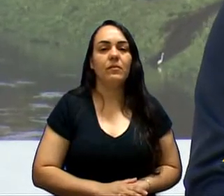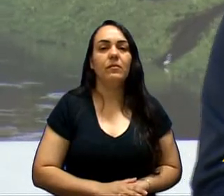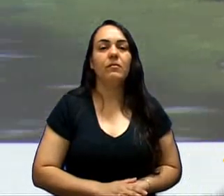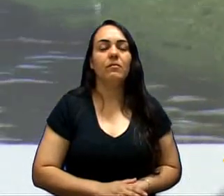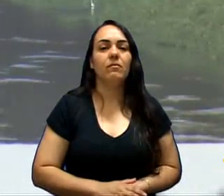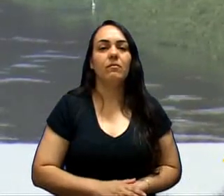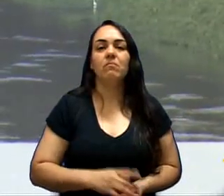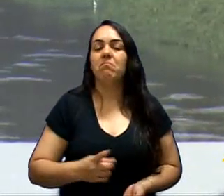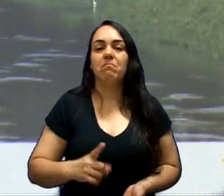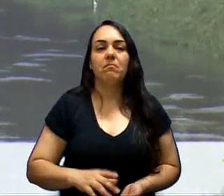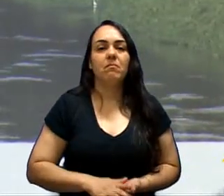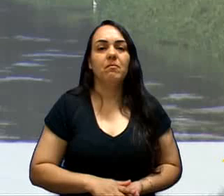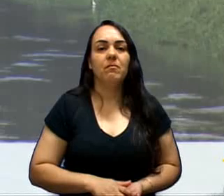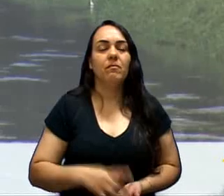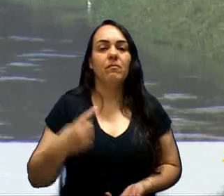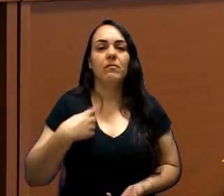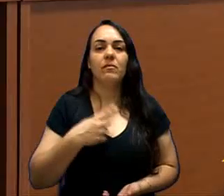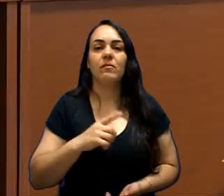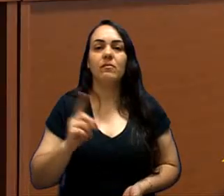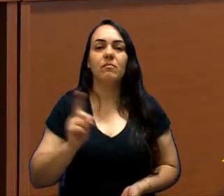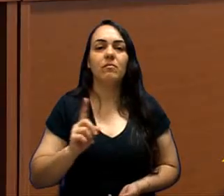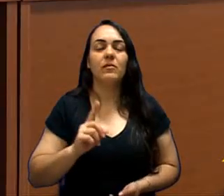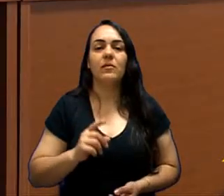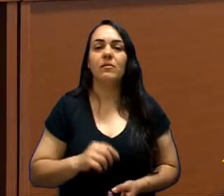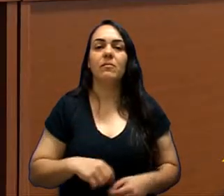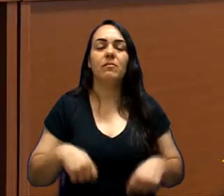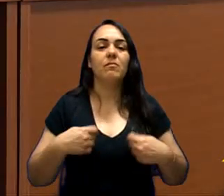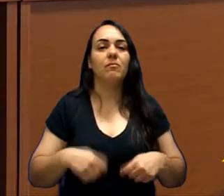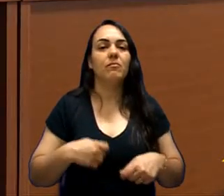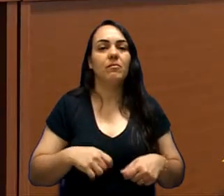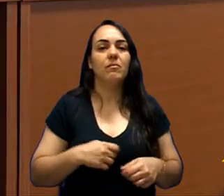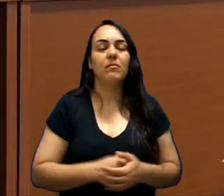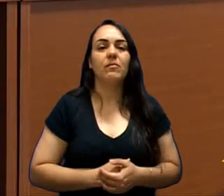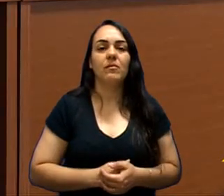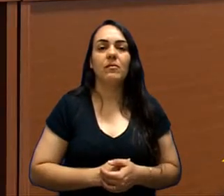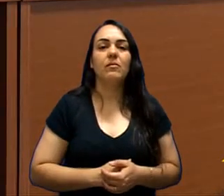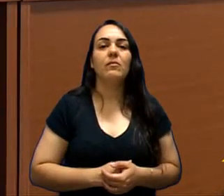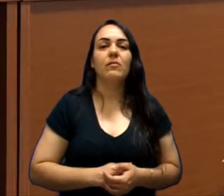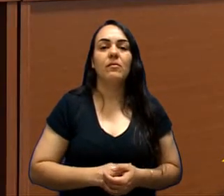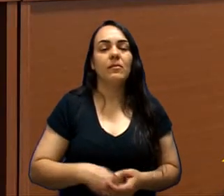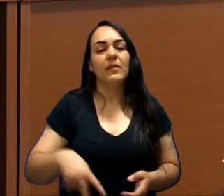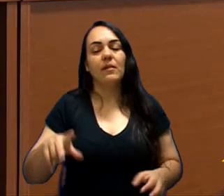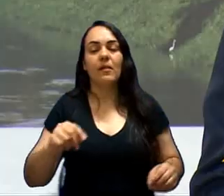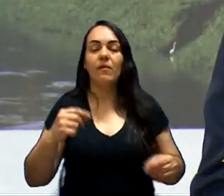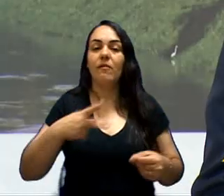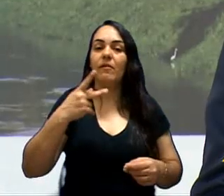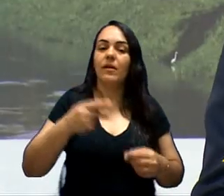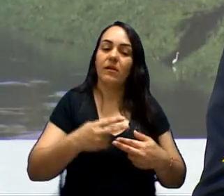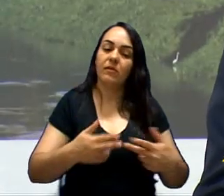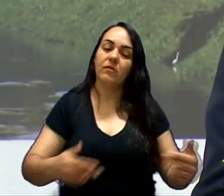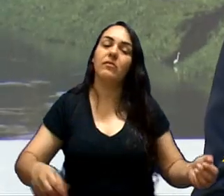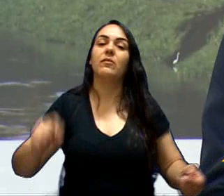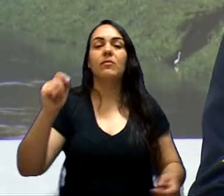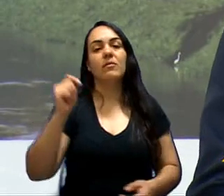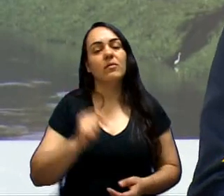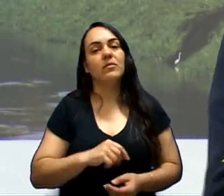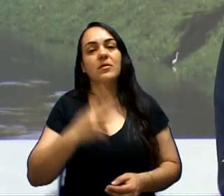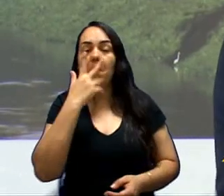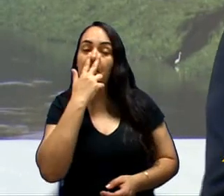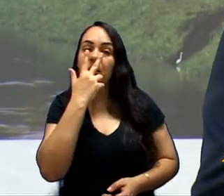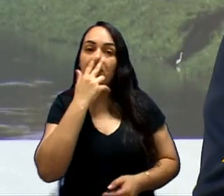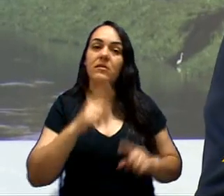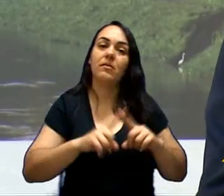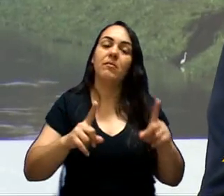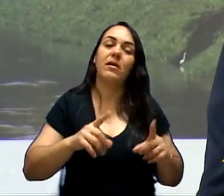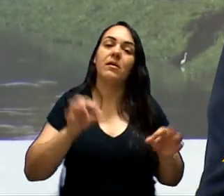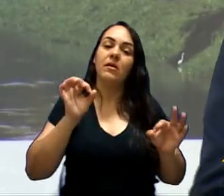Não tem que julgar uma matéria por outra, né? Parecida, mas que não é do mesmo teor. Então,